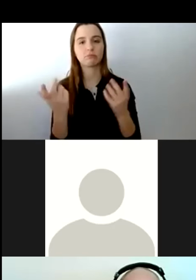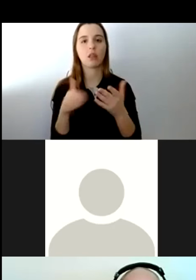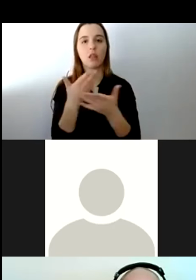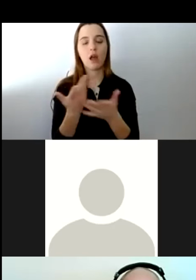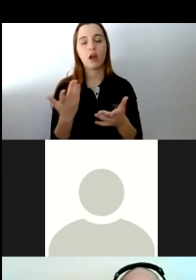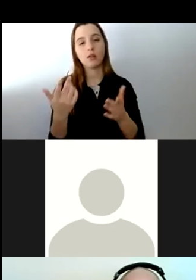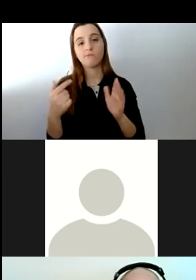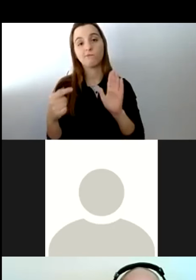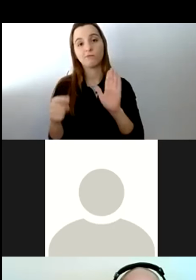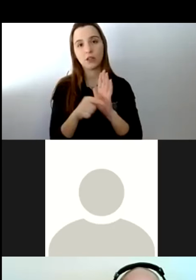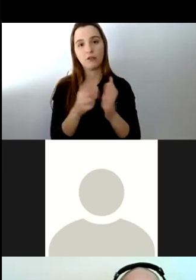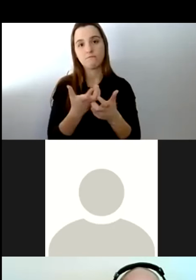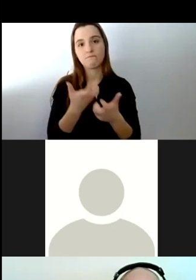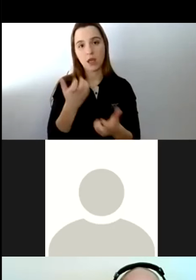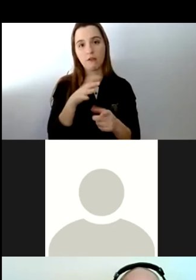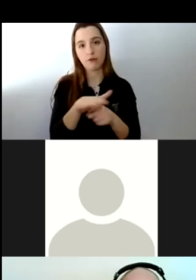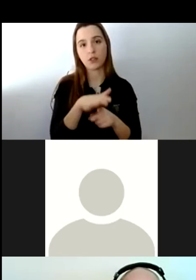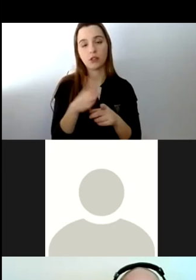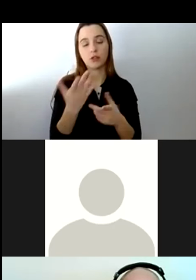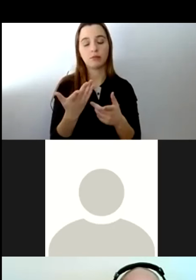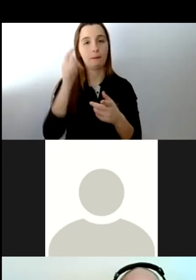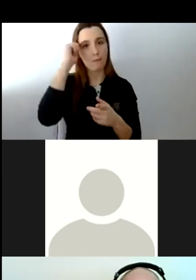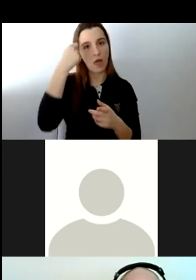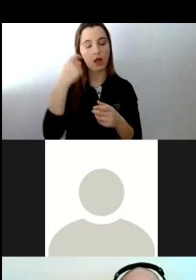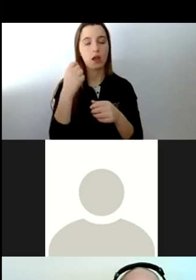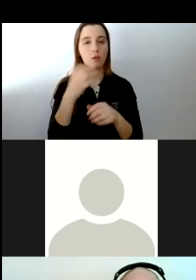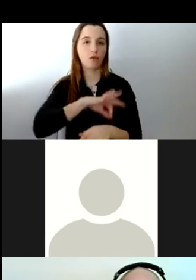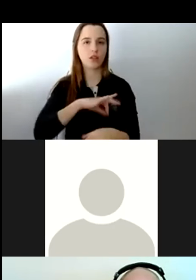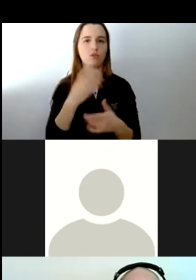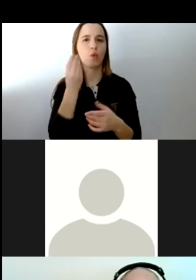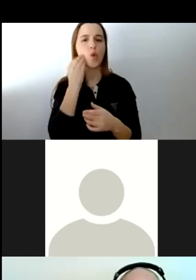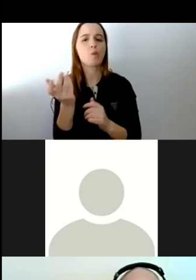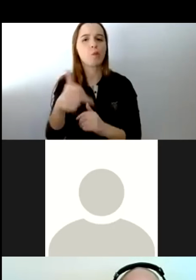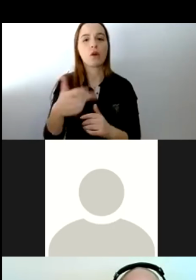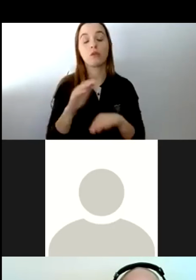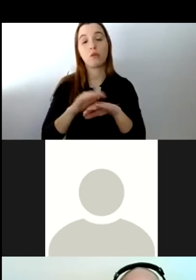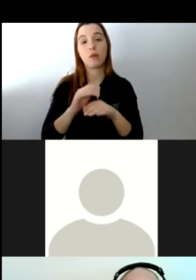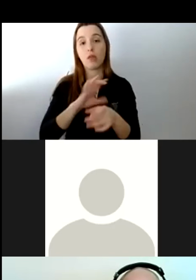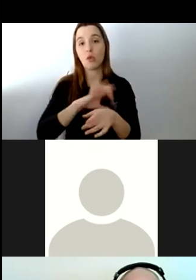profissão, originada por variadíssimas doenças, nomeadamente as doenças